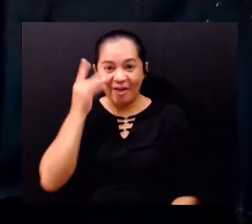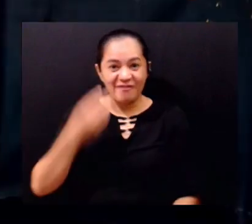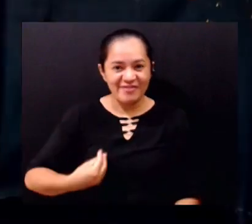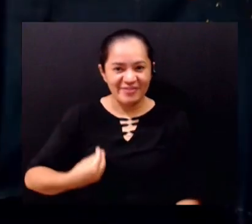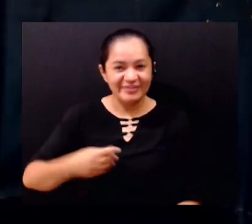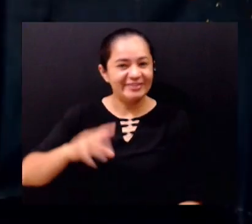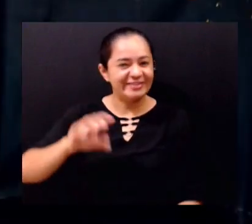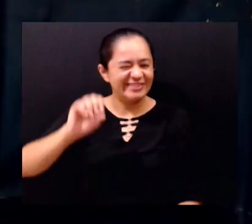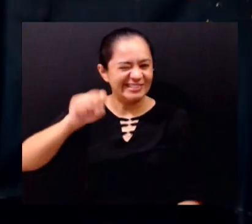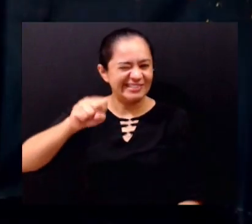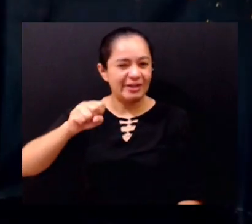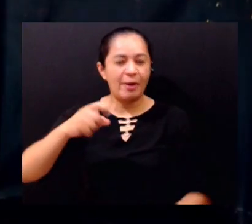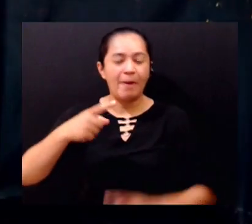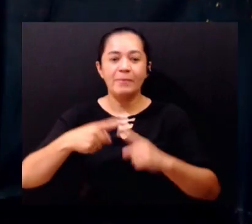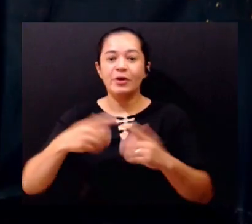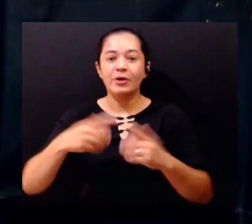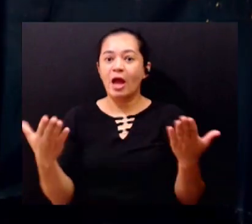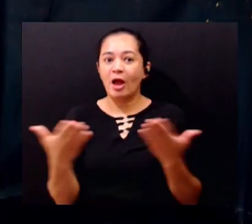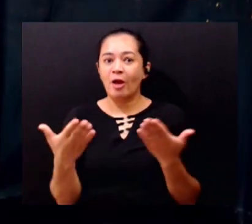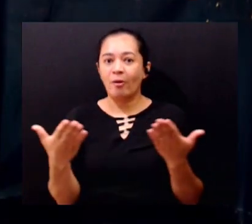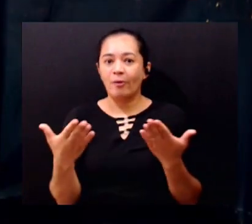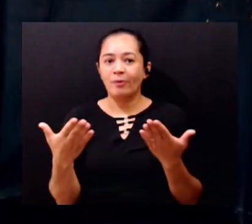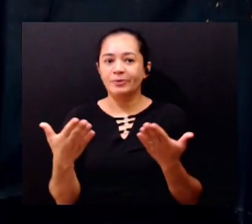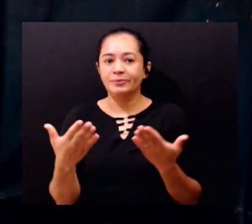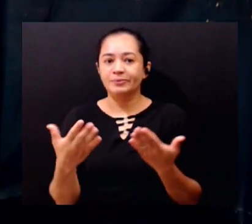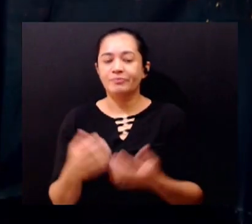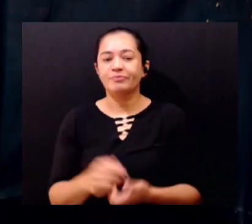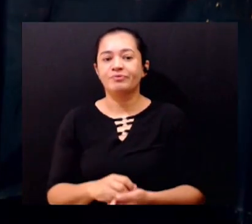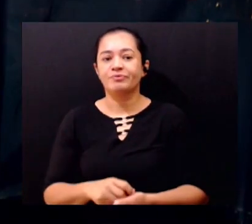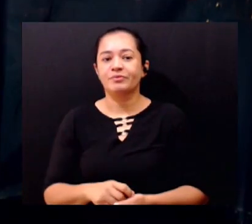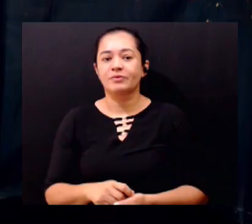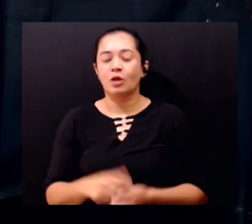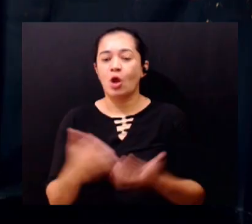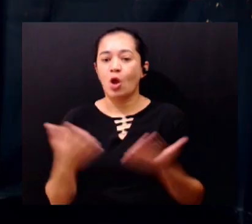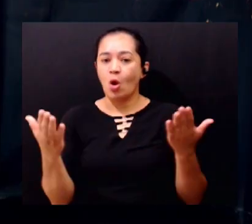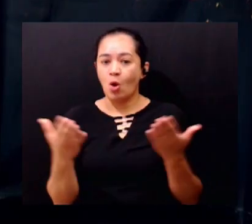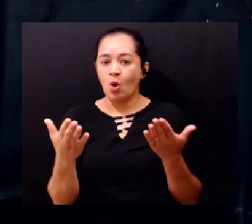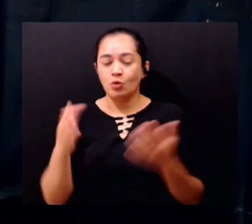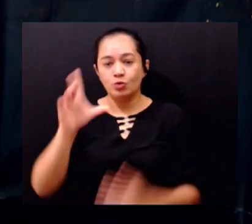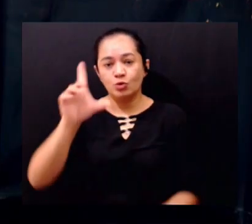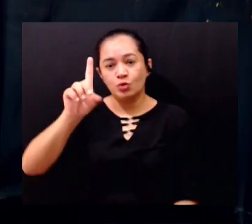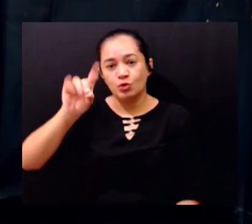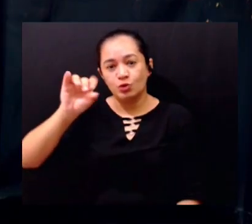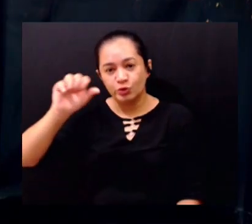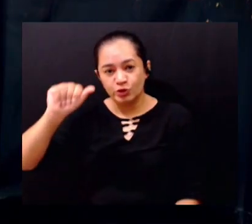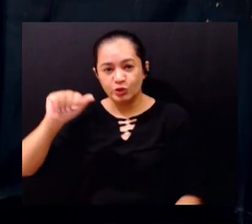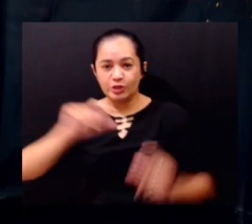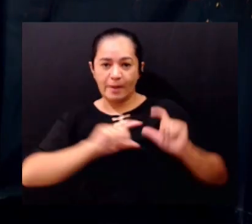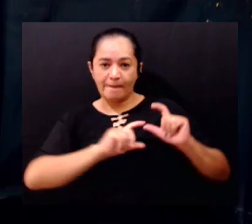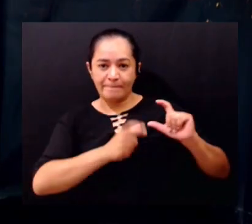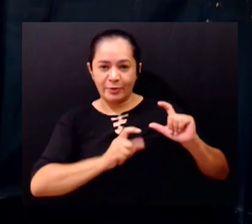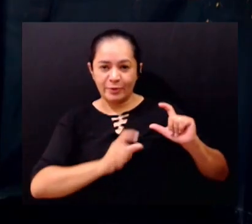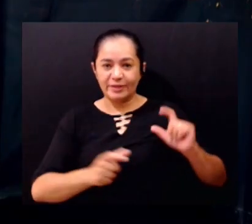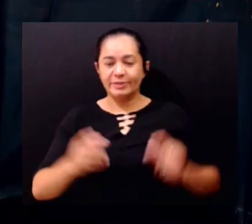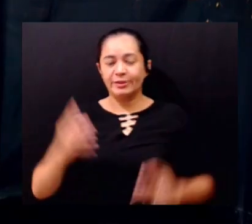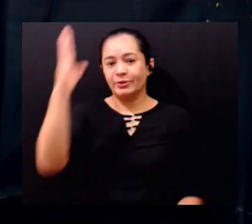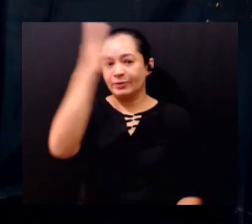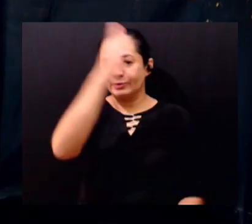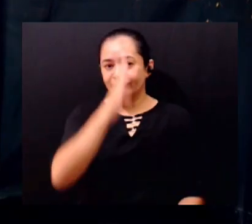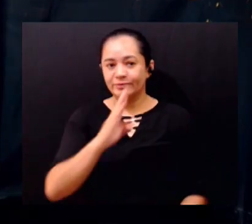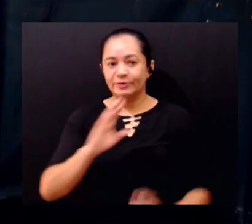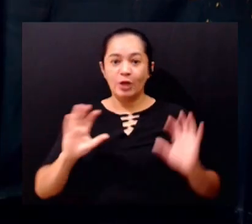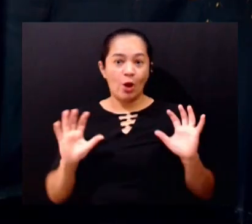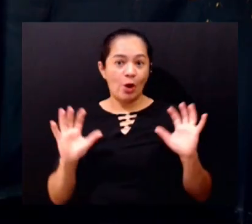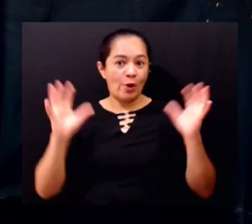boletim. Vamos lá, gente. Olha só, o Dia do Quadrinho Nacional foi comemorado, né, porque é comemorado anualmente,